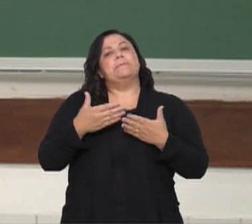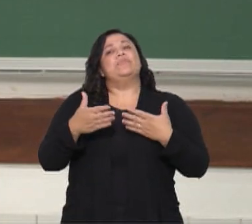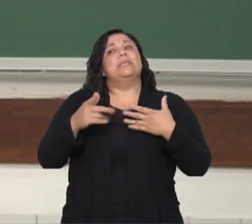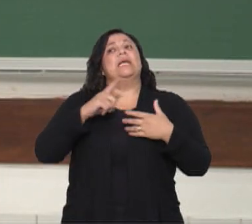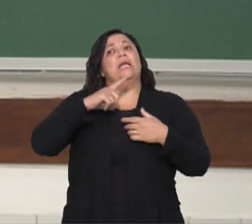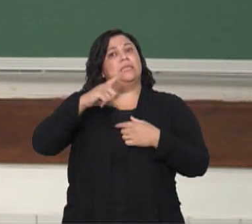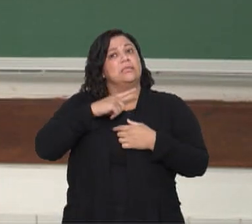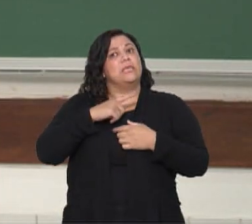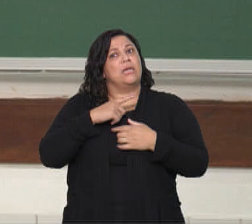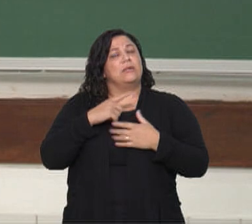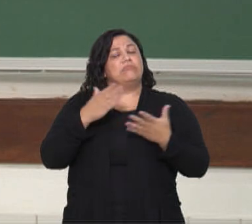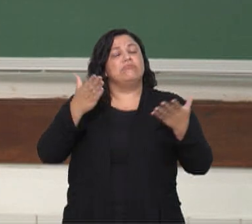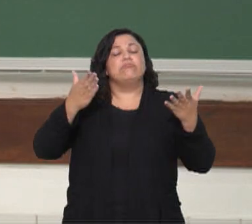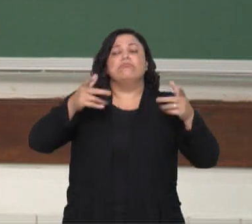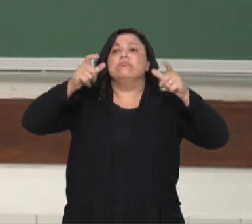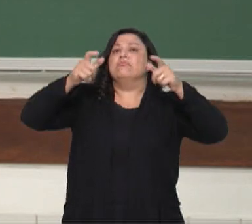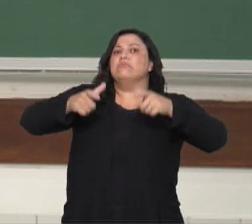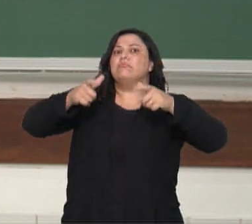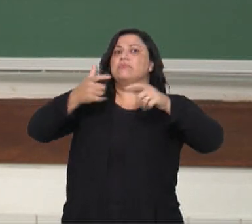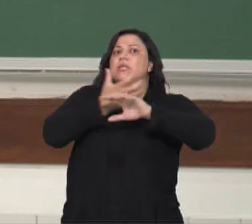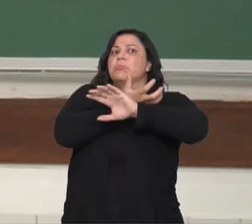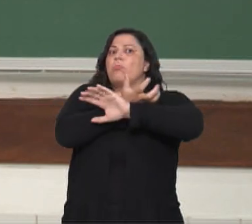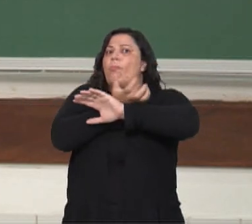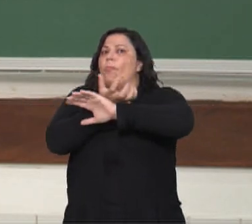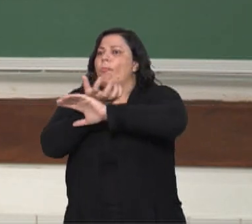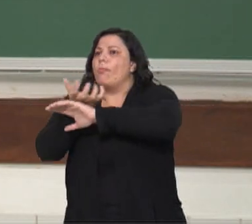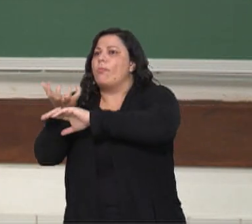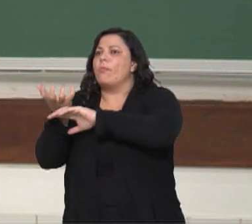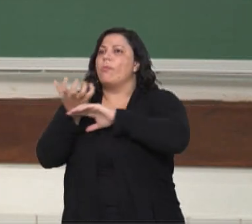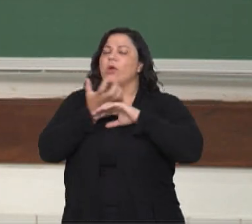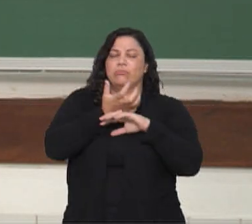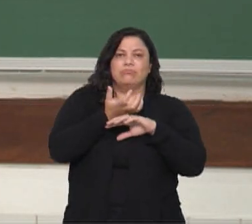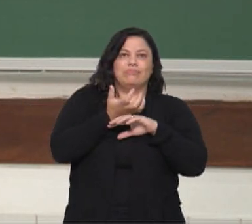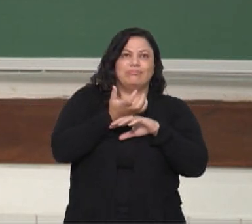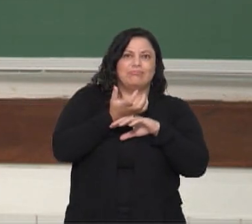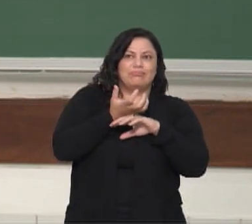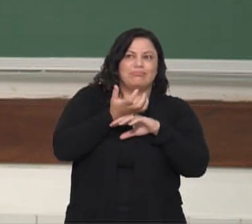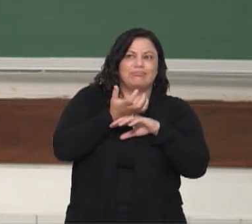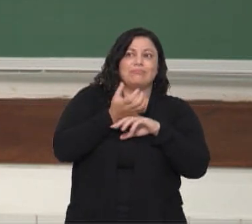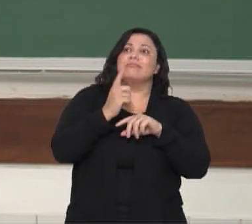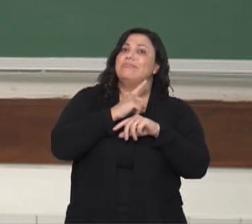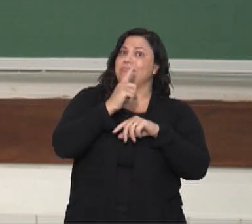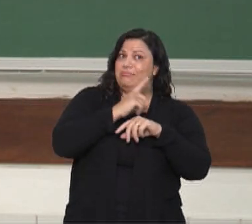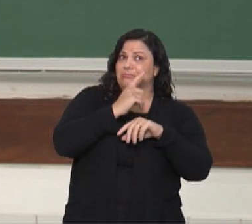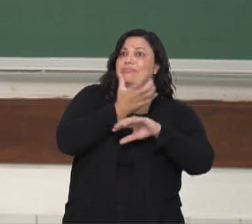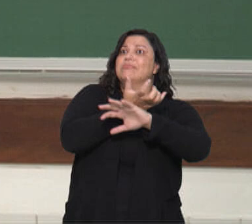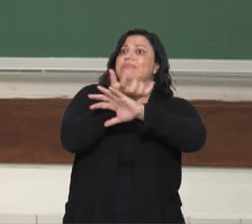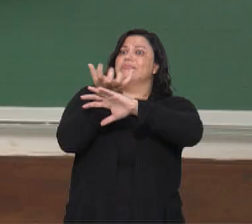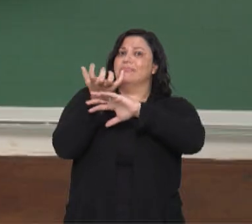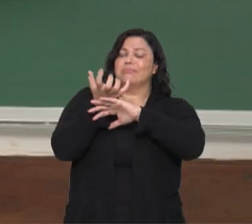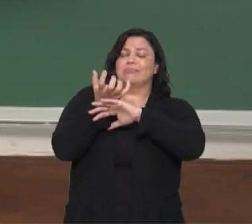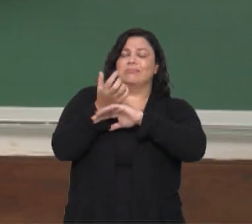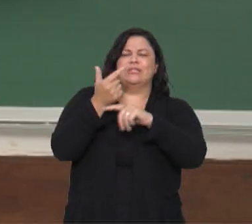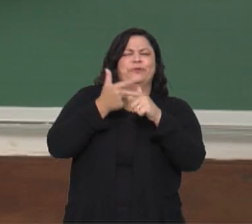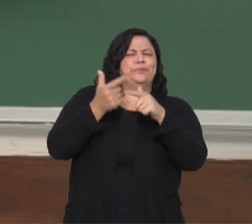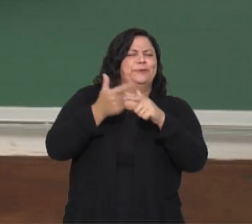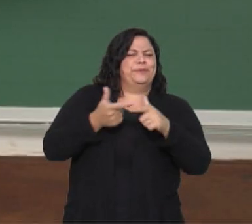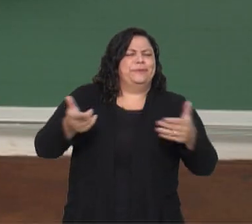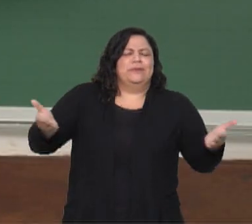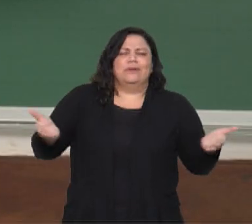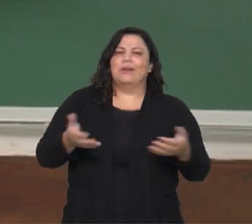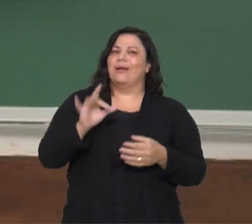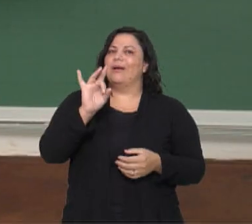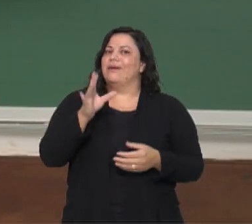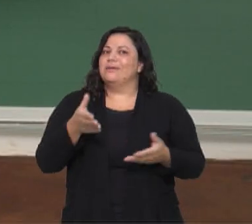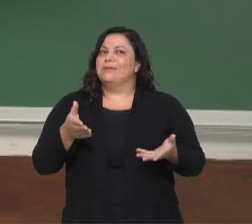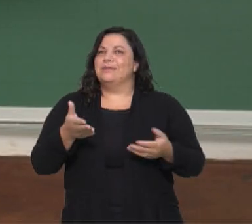inclusive, não é só na antiguidade, ele seca no período da seca. Está achando que é só um problema atual nosso também, problema de seca de rio? Não,